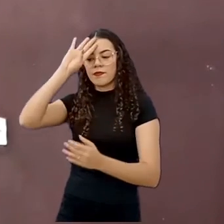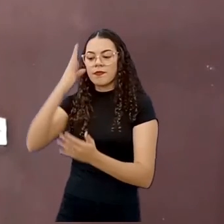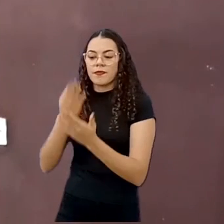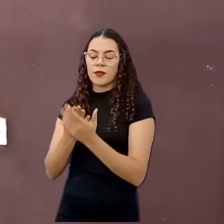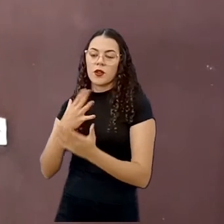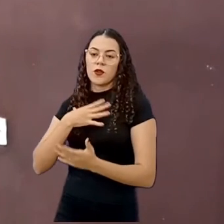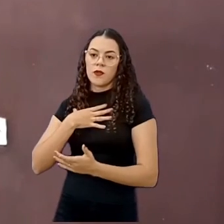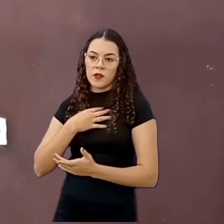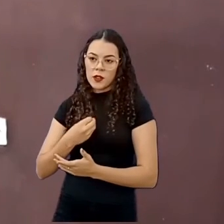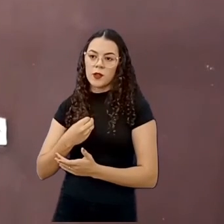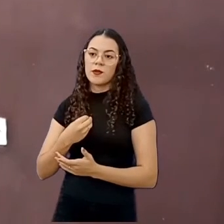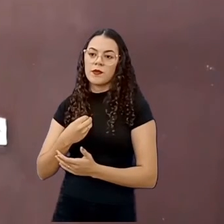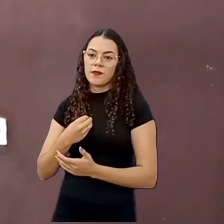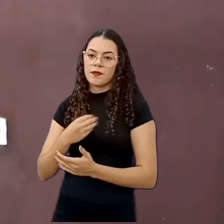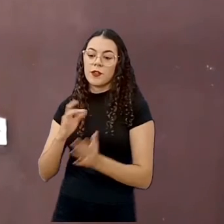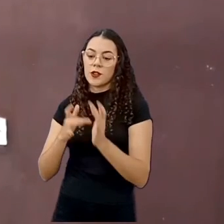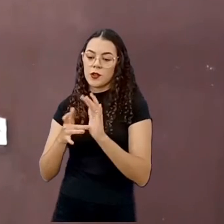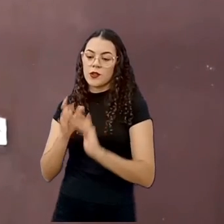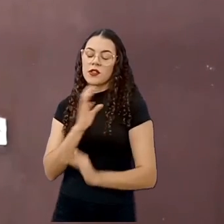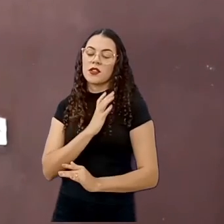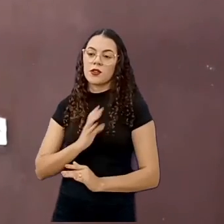Filho dEle.